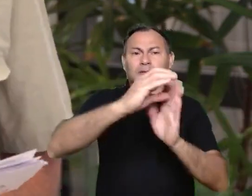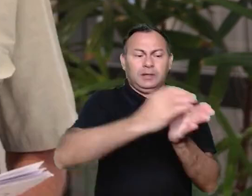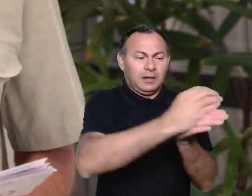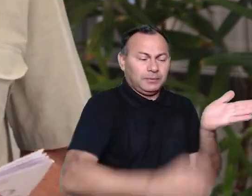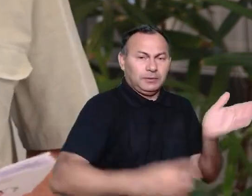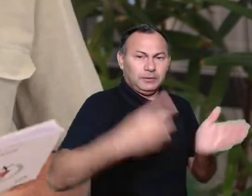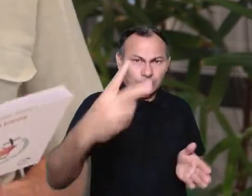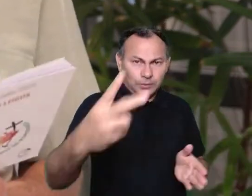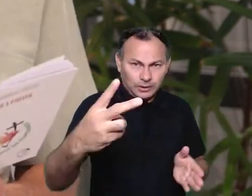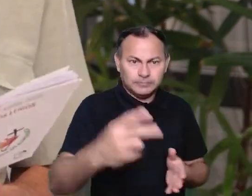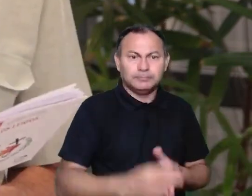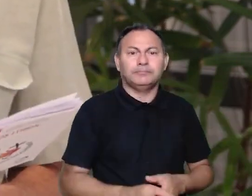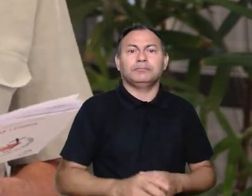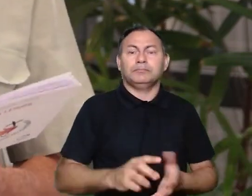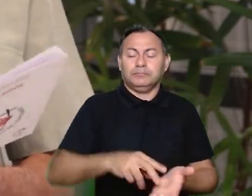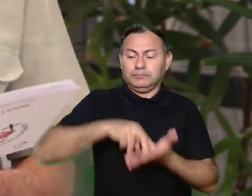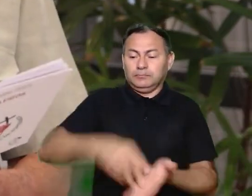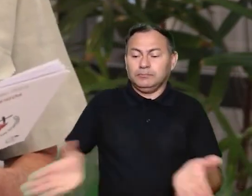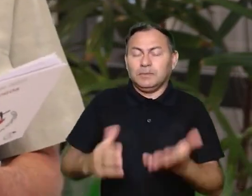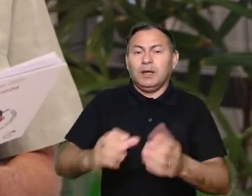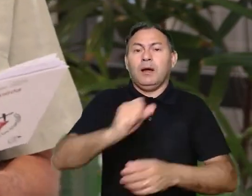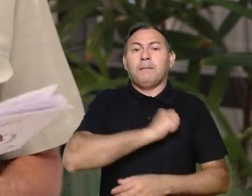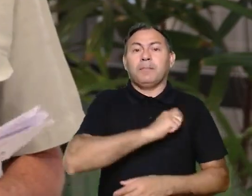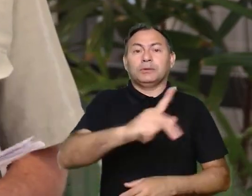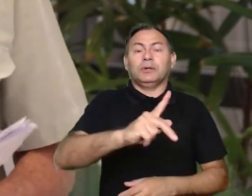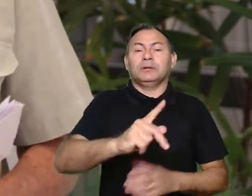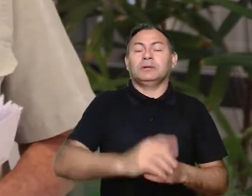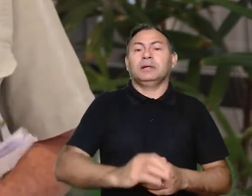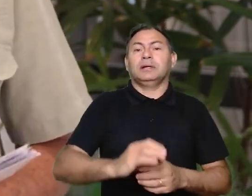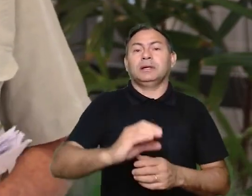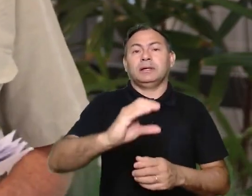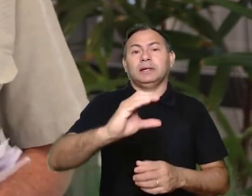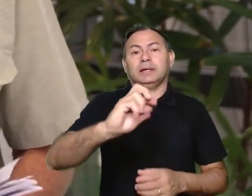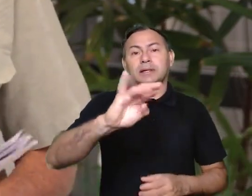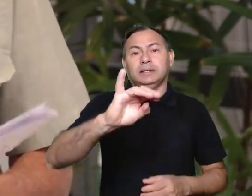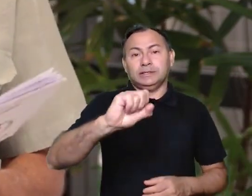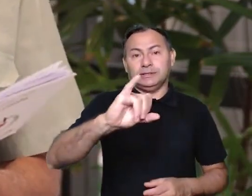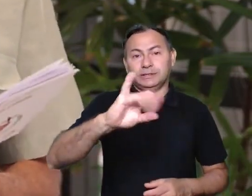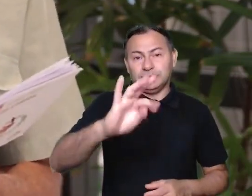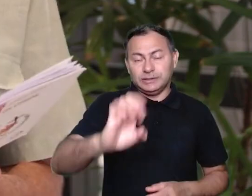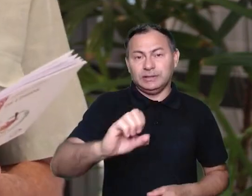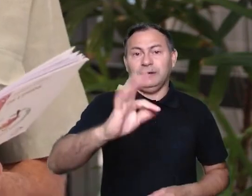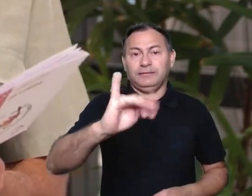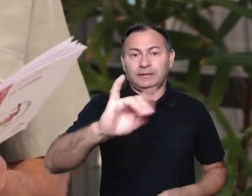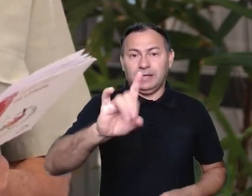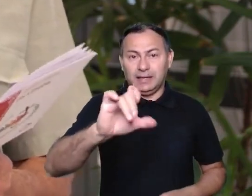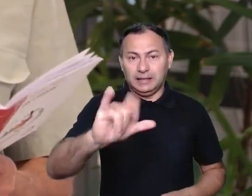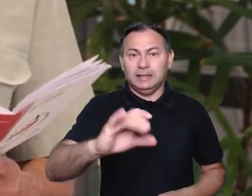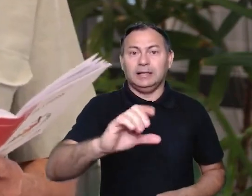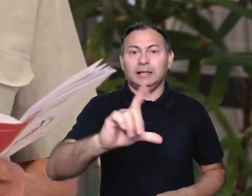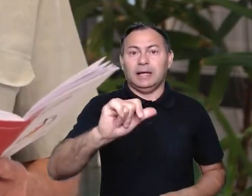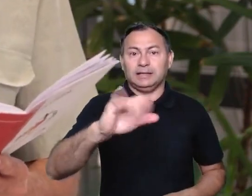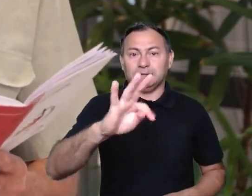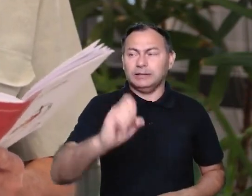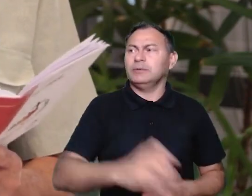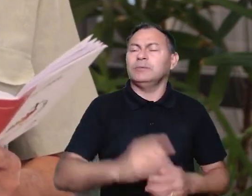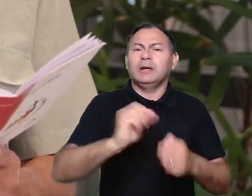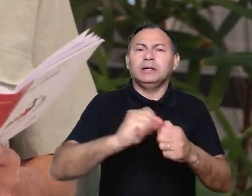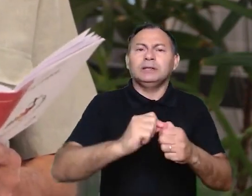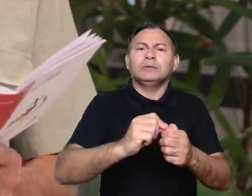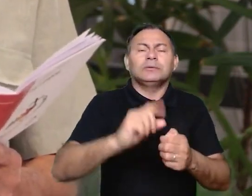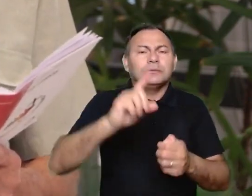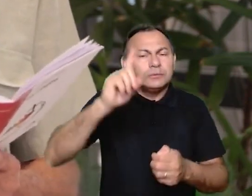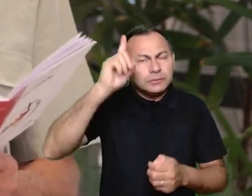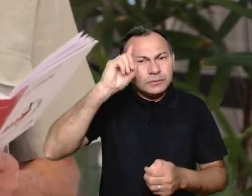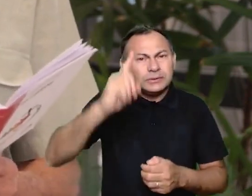Depois o capítulo 2 é sobre a exortação apostólica Christi Fidelis Laici. Ela foi publicada em 30